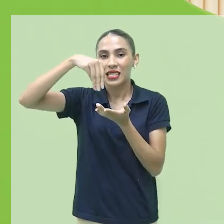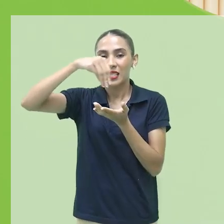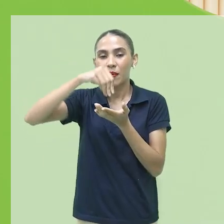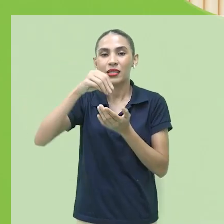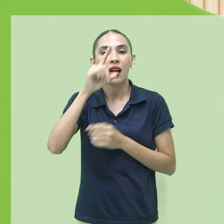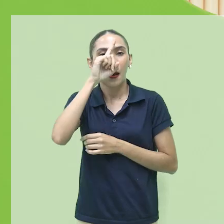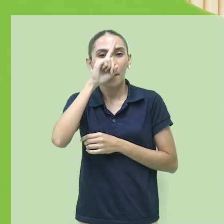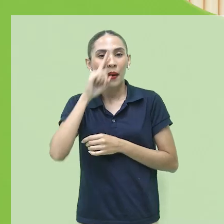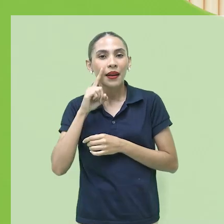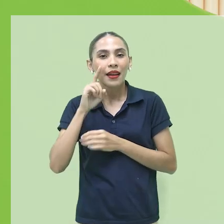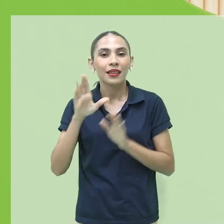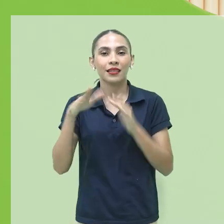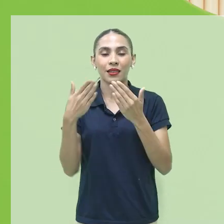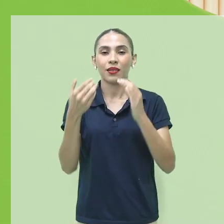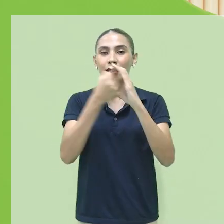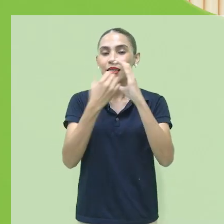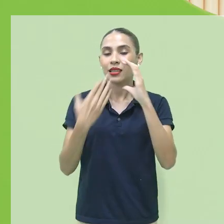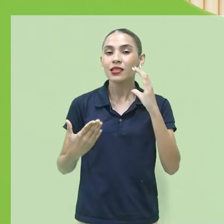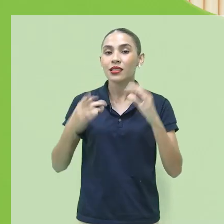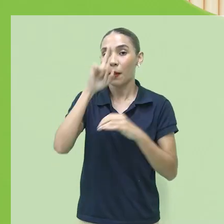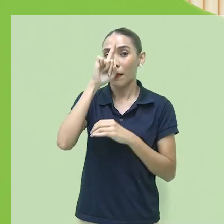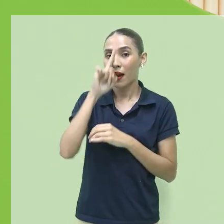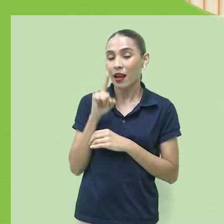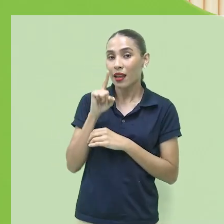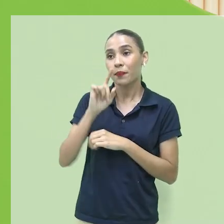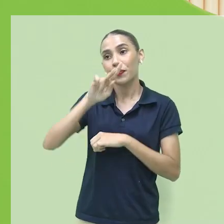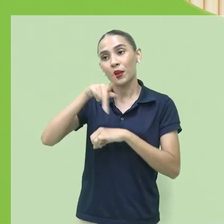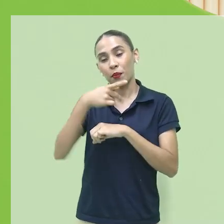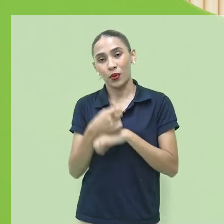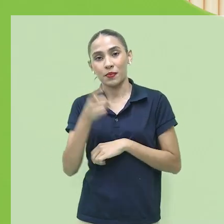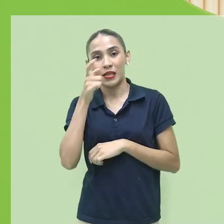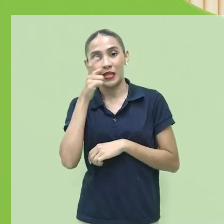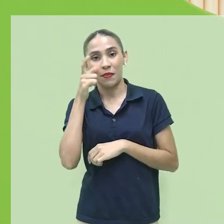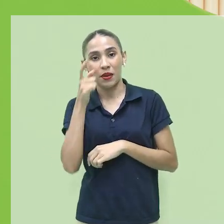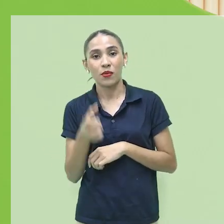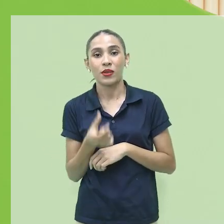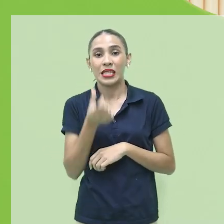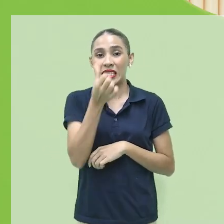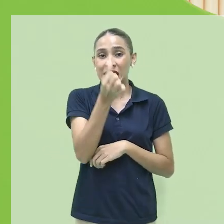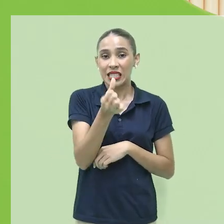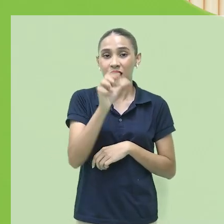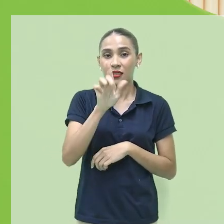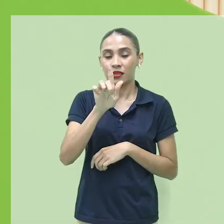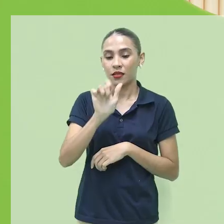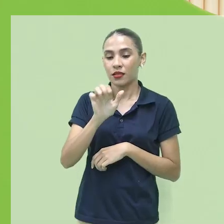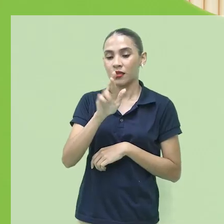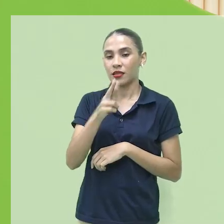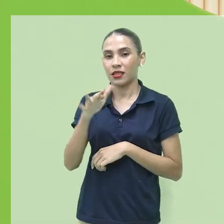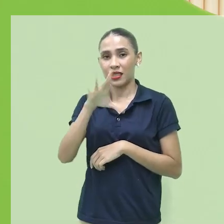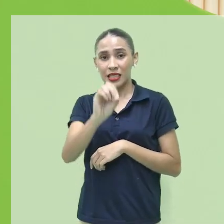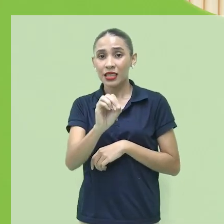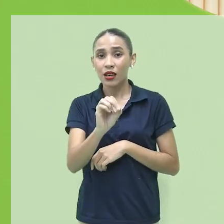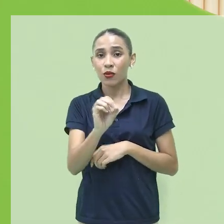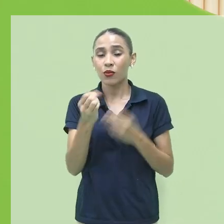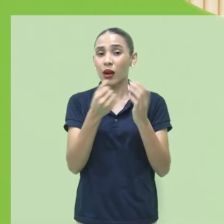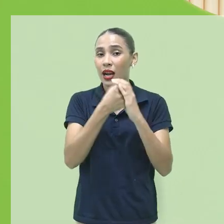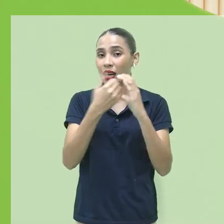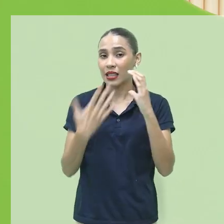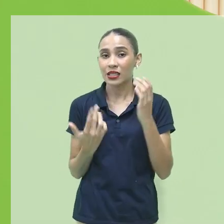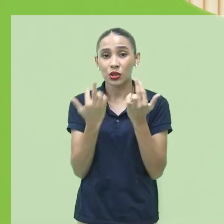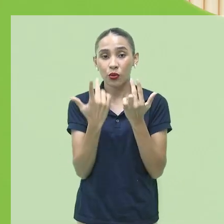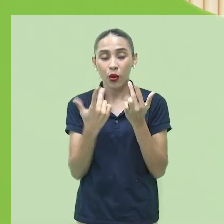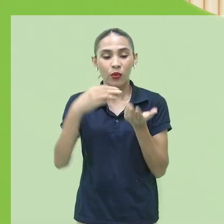a semente amarela, né? Então, essa característica da semente amarela. E aí ele observou que em 6 gerações ela apresentava essa